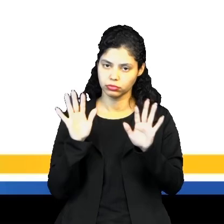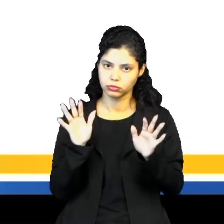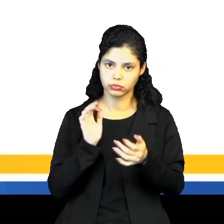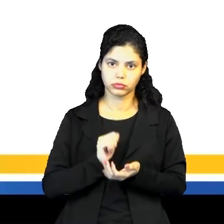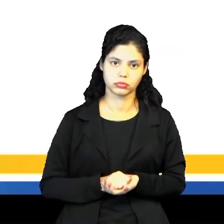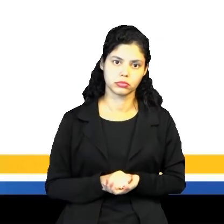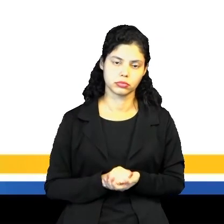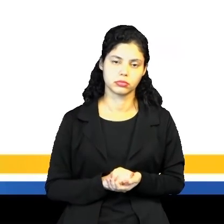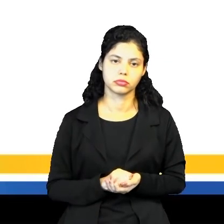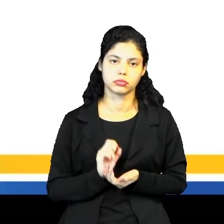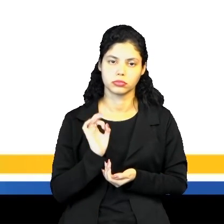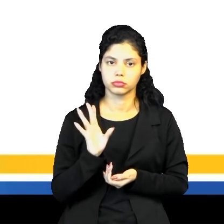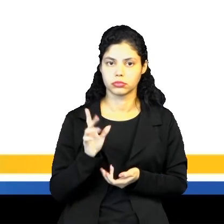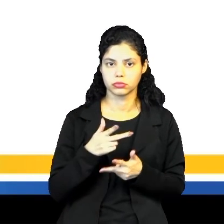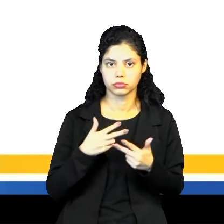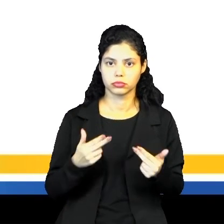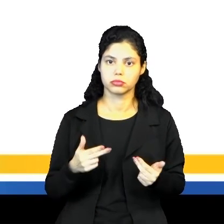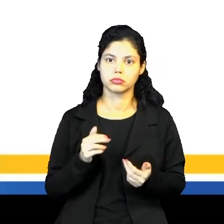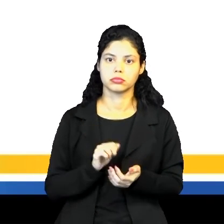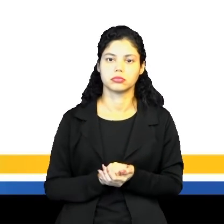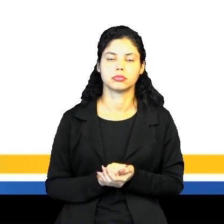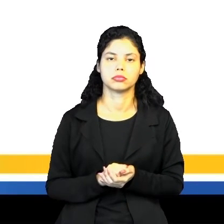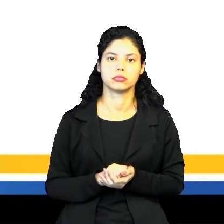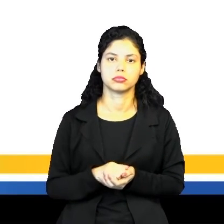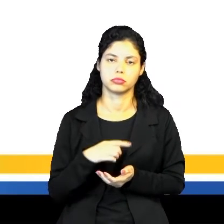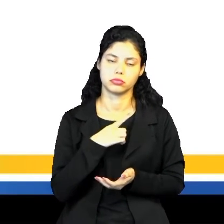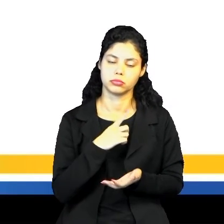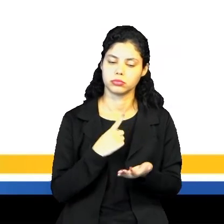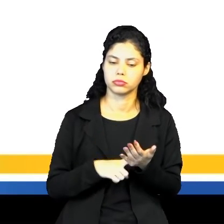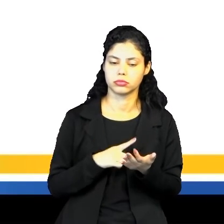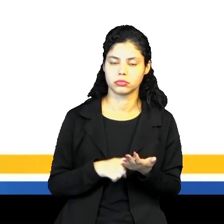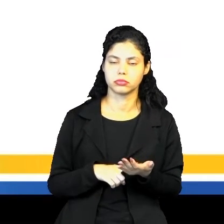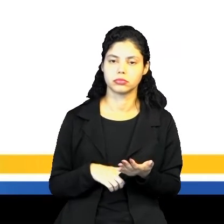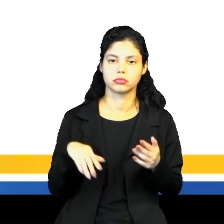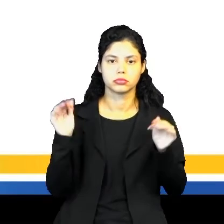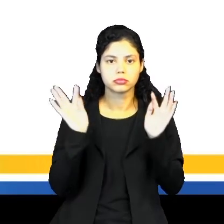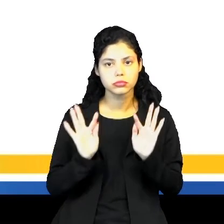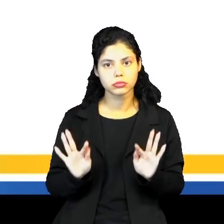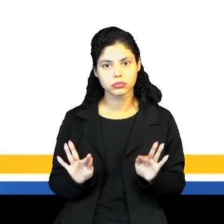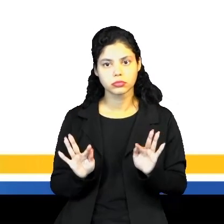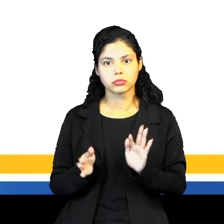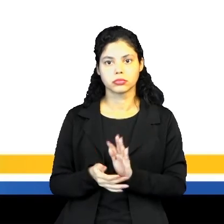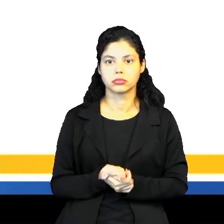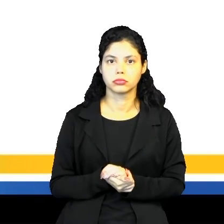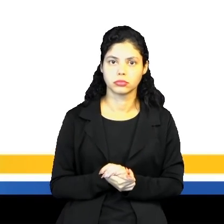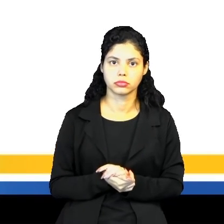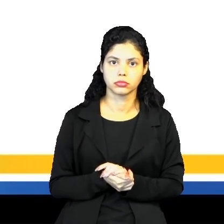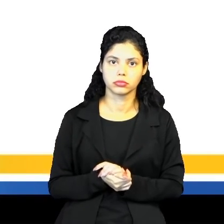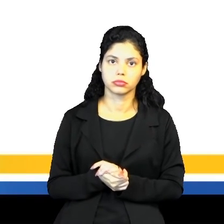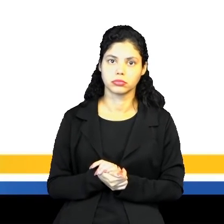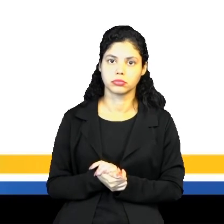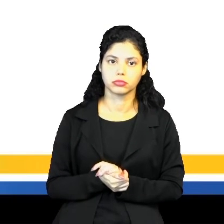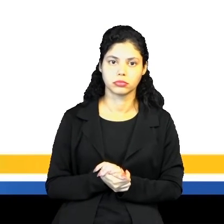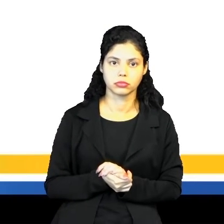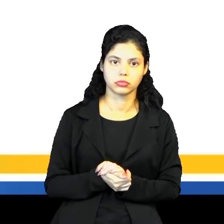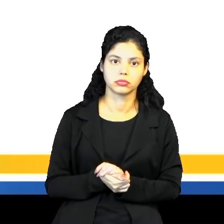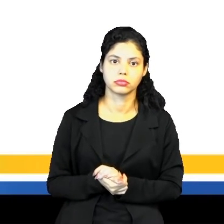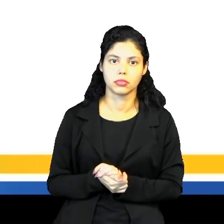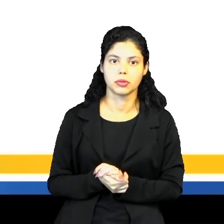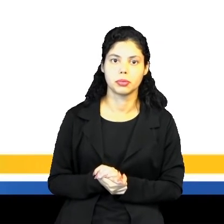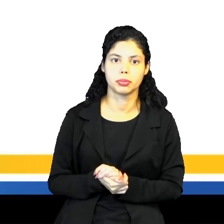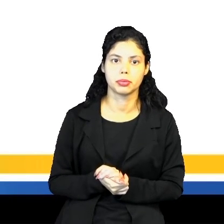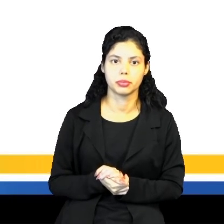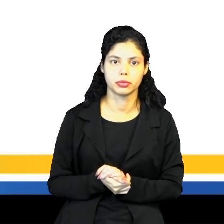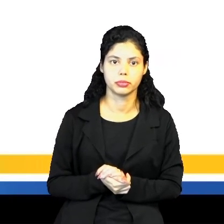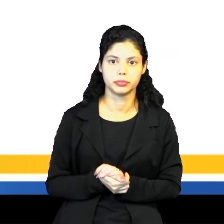precisamos de algumas coisas somente, né, para nos condicionarmos a essa felicidade, tá? E aí ele vai,